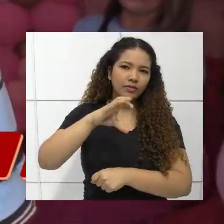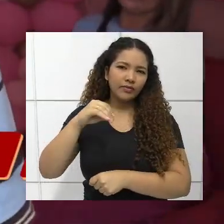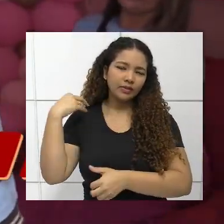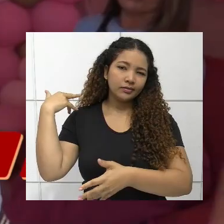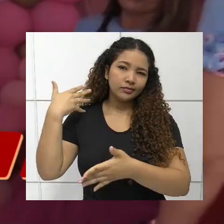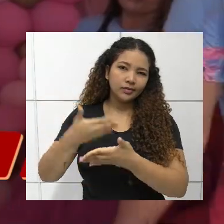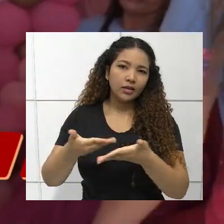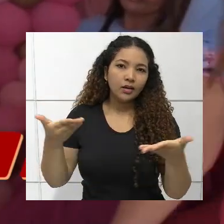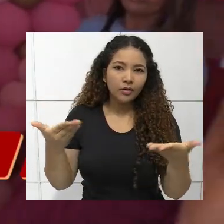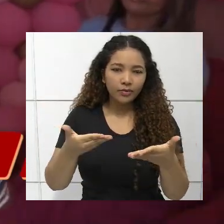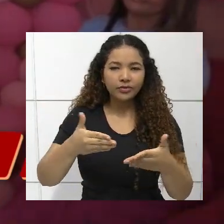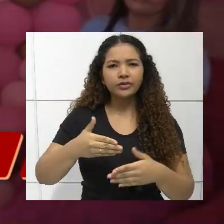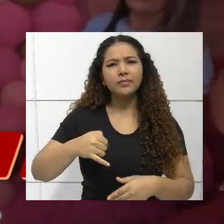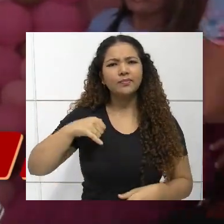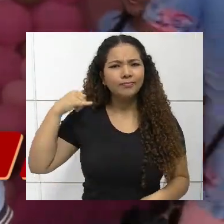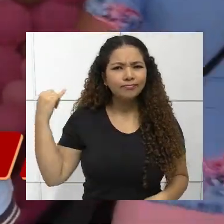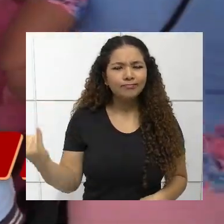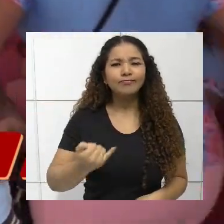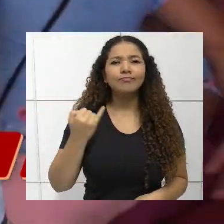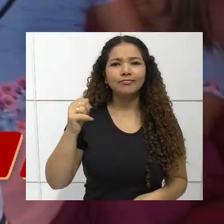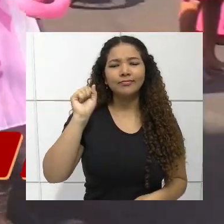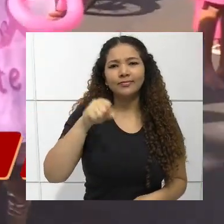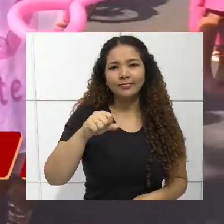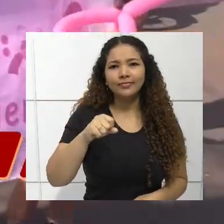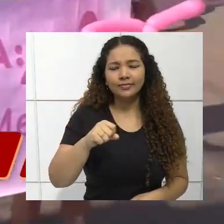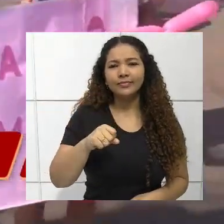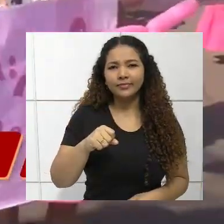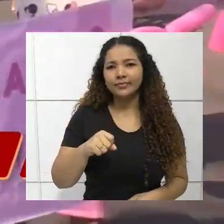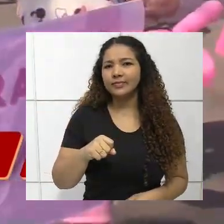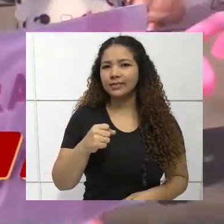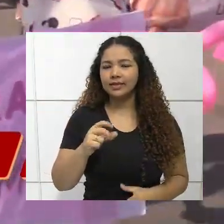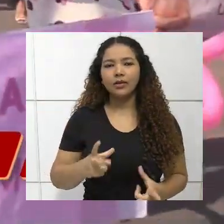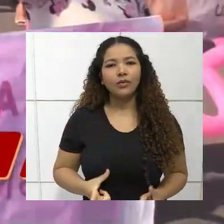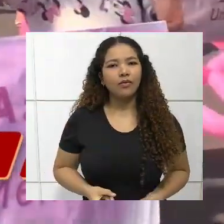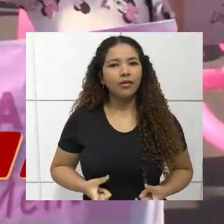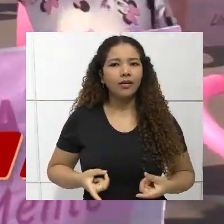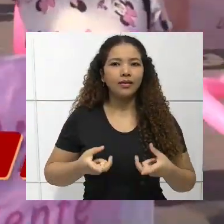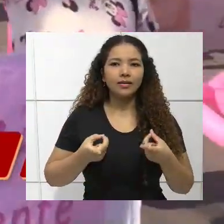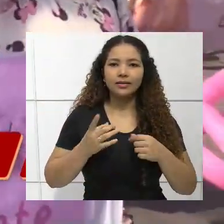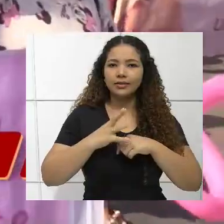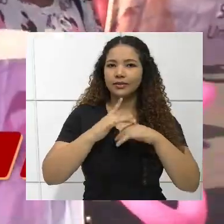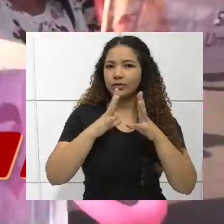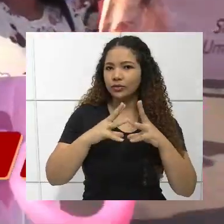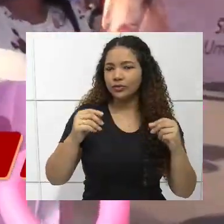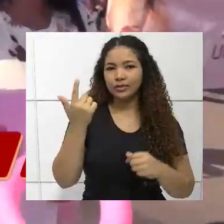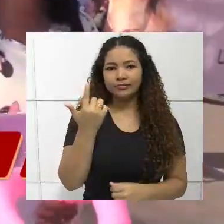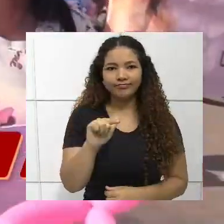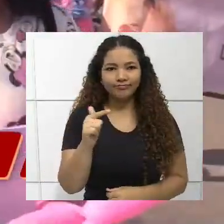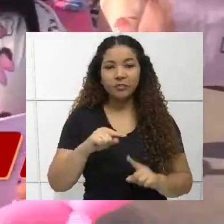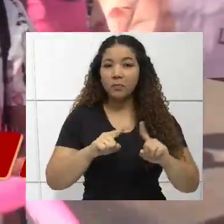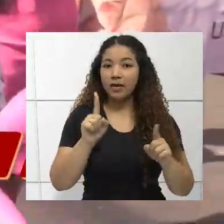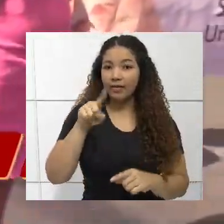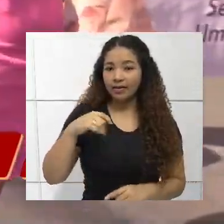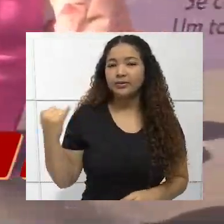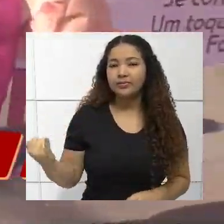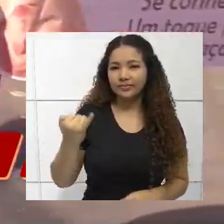tem sido muito forte. Não só o câncer de mama, mas o câncer ainda não tem cura. Muitas pessoas têm morrido de câncer na próstata, outras, em todos os